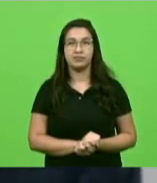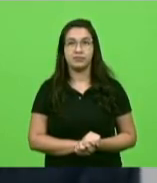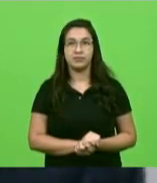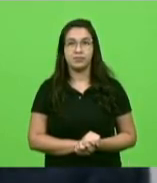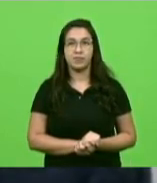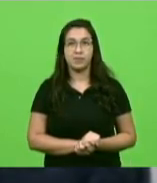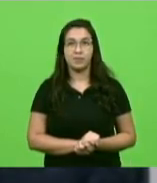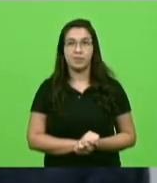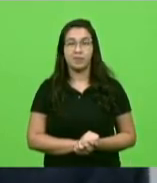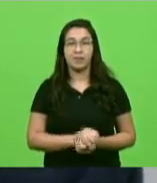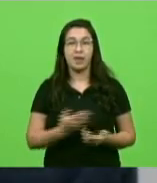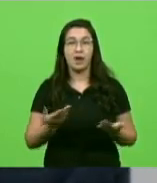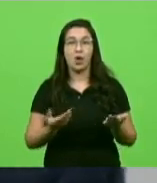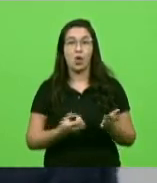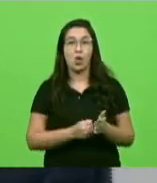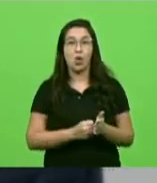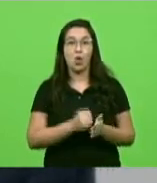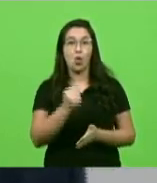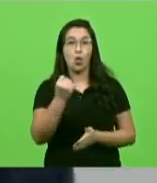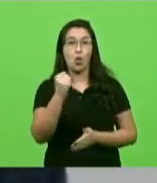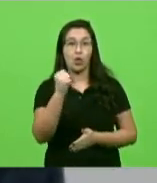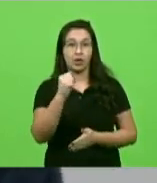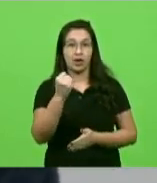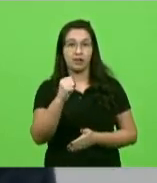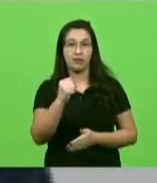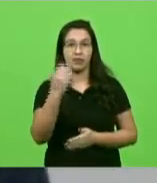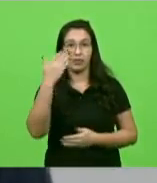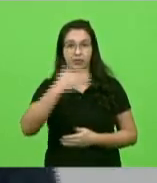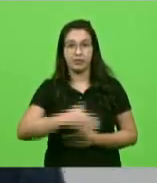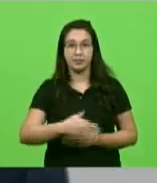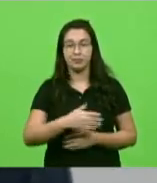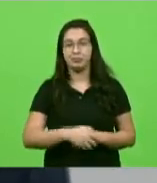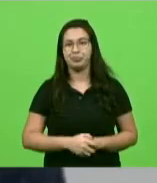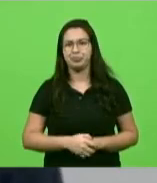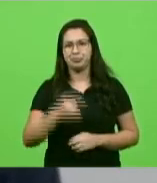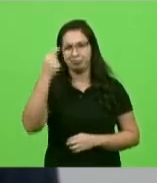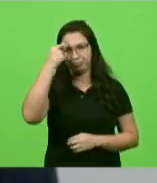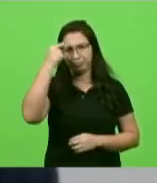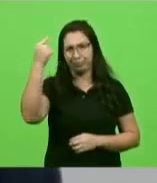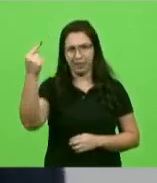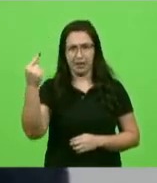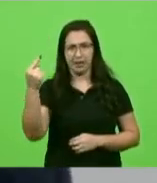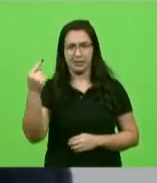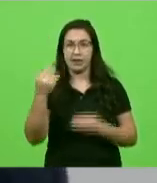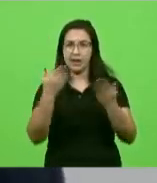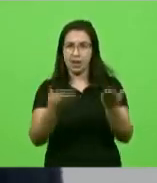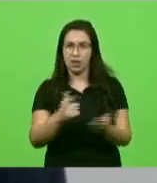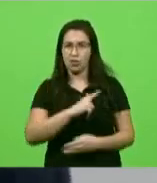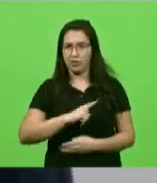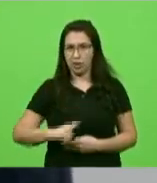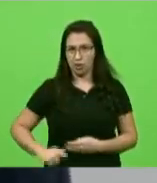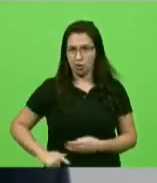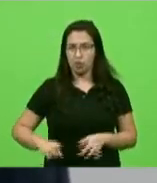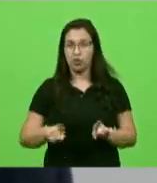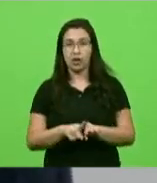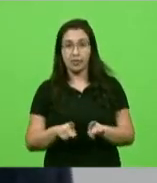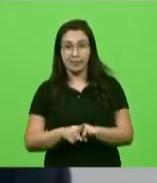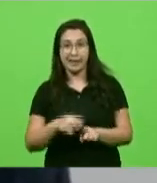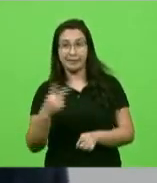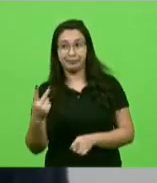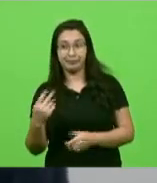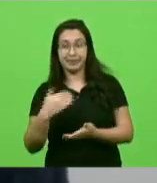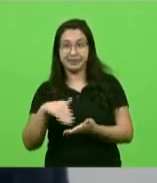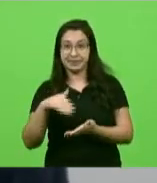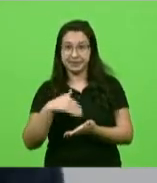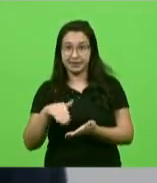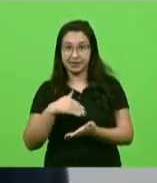Deparo-me com a oitava evidência. Vale recordar, senhores, que tanto o senhor governador e o senhor secretário de